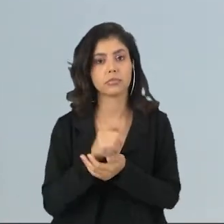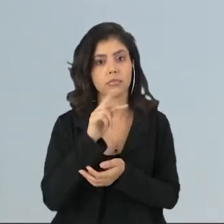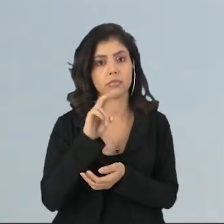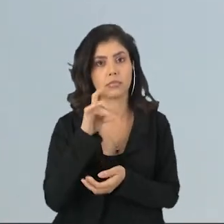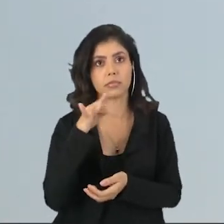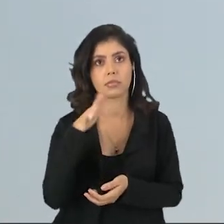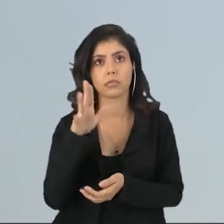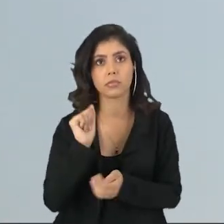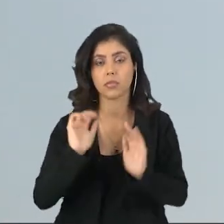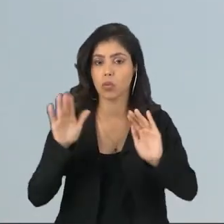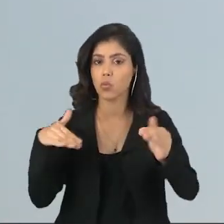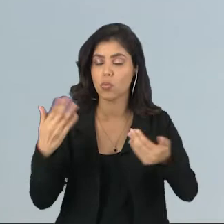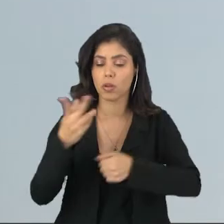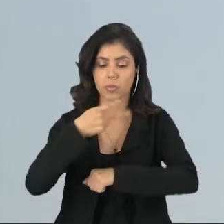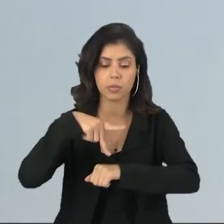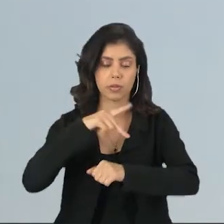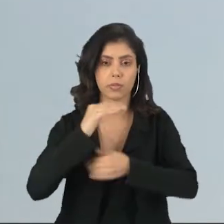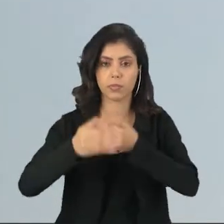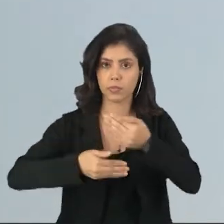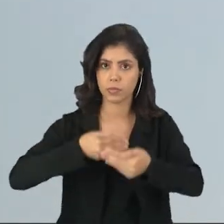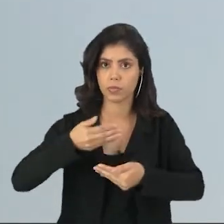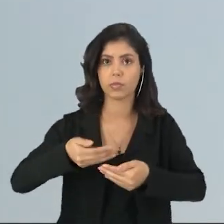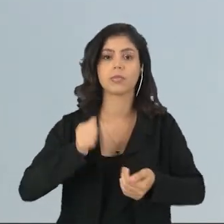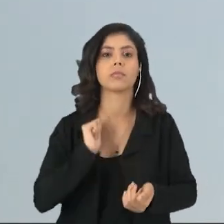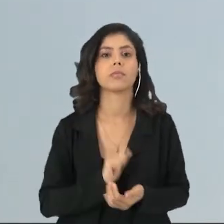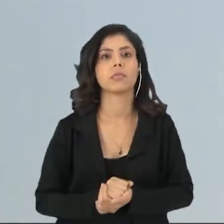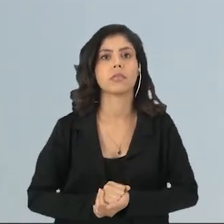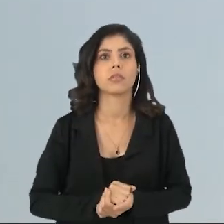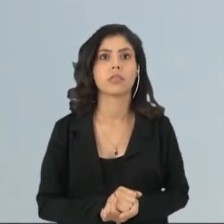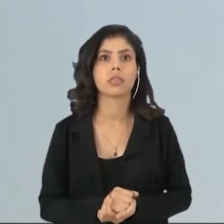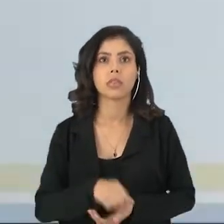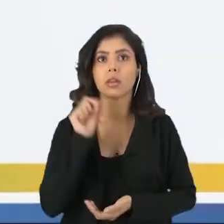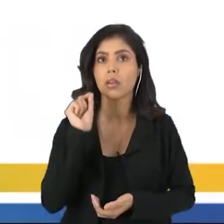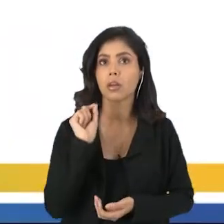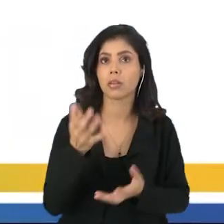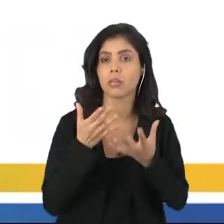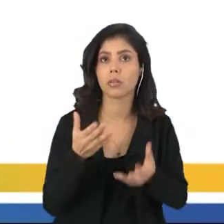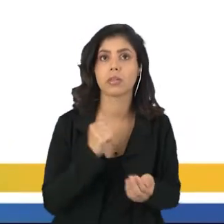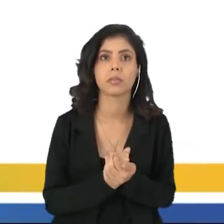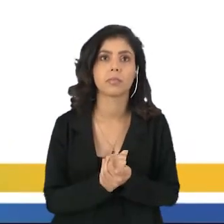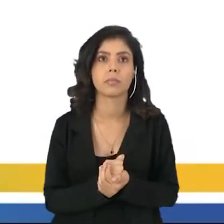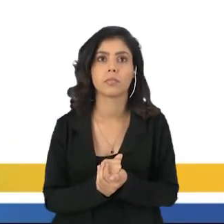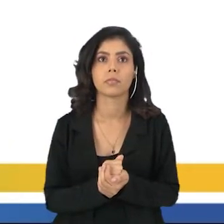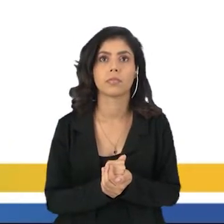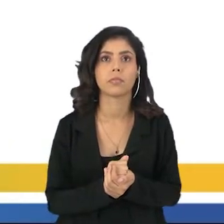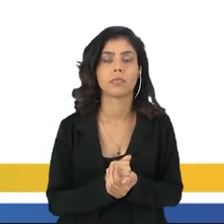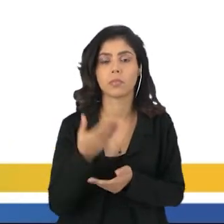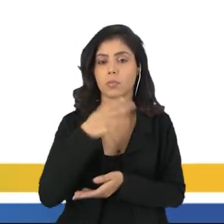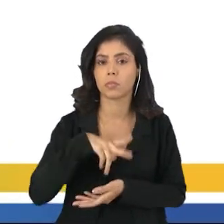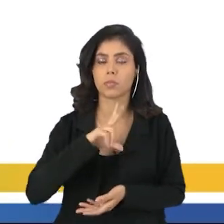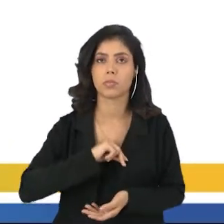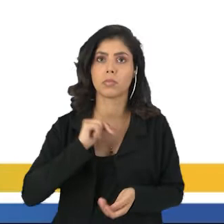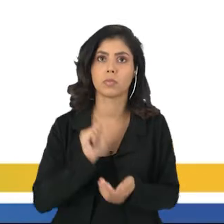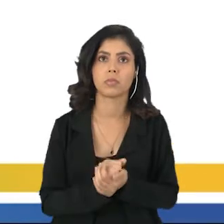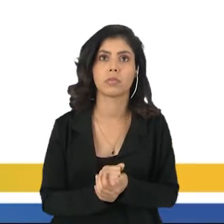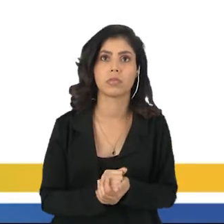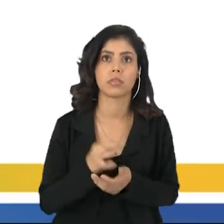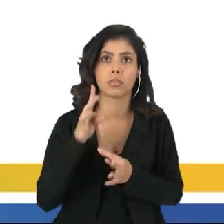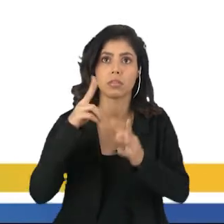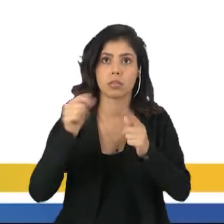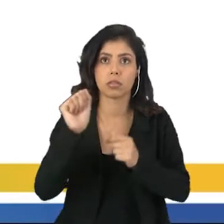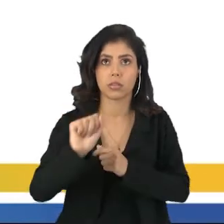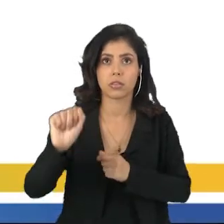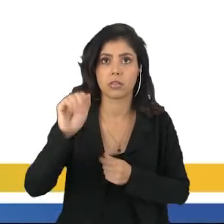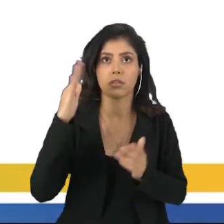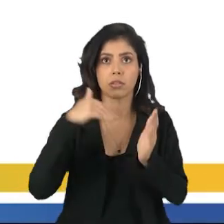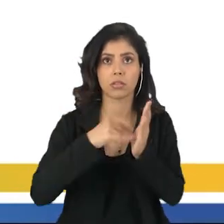disseminação. Quais países estão envolvidos nisso aí? E aí eu quero começar por Portugal. As rotas comerciais até a Ásia,